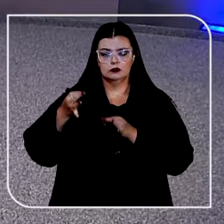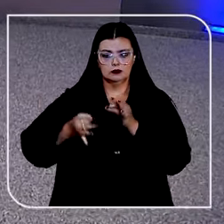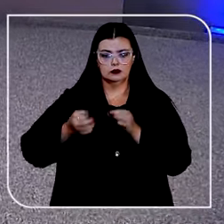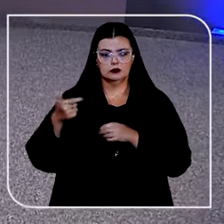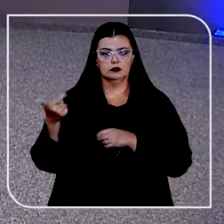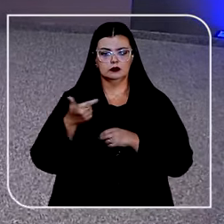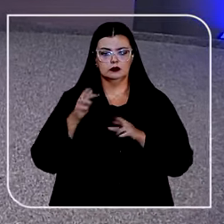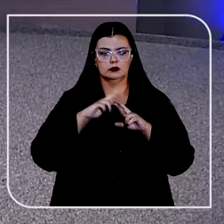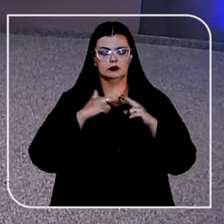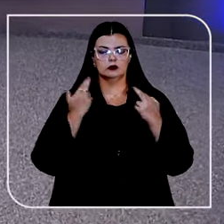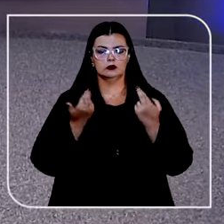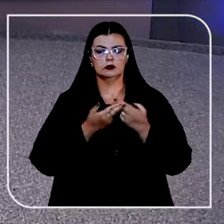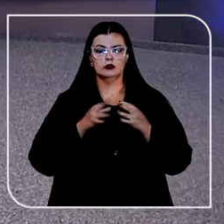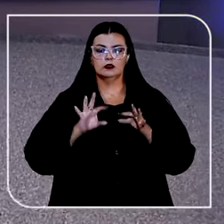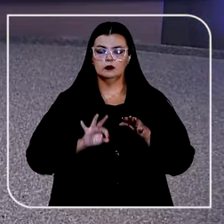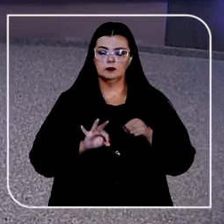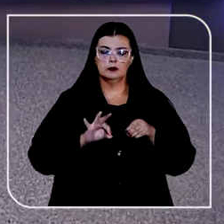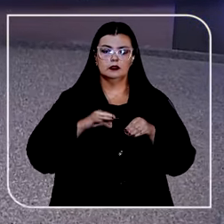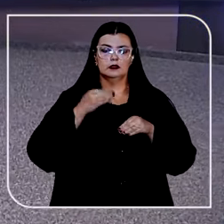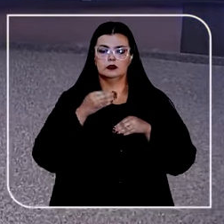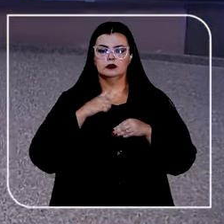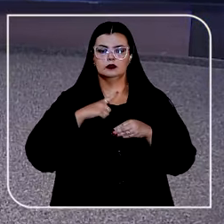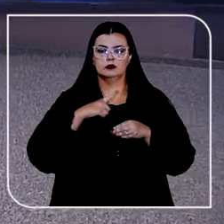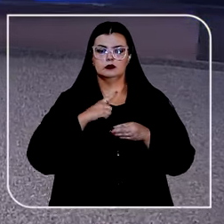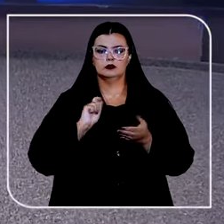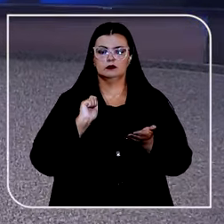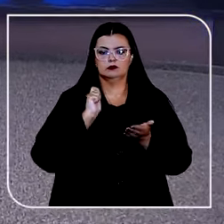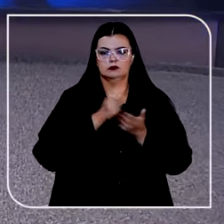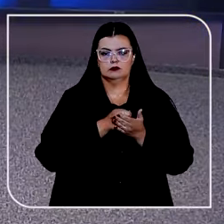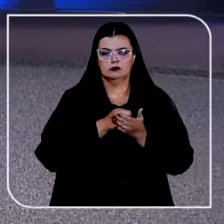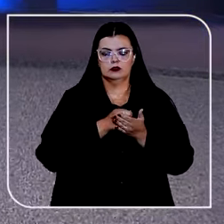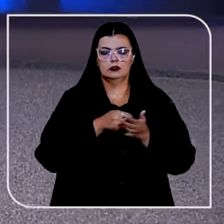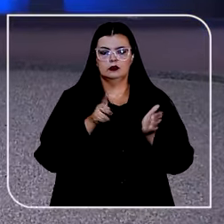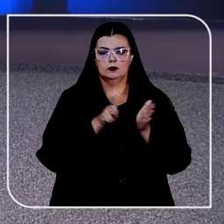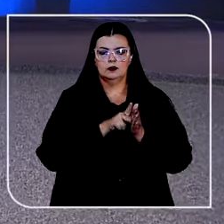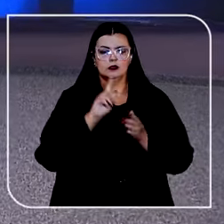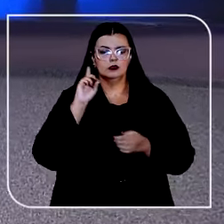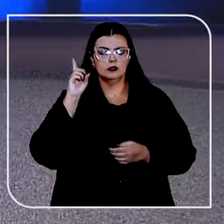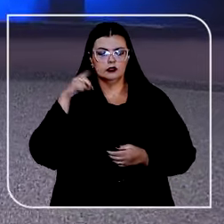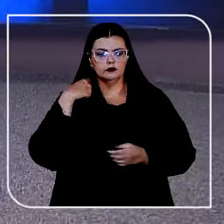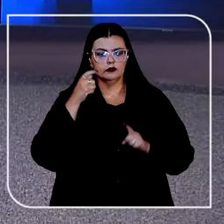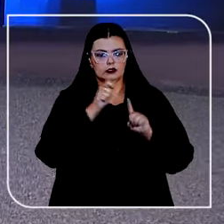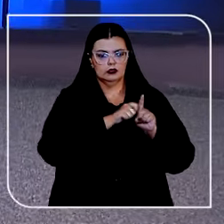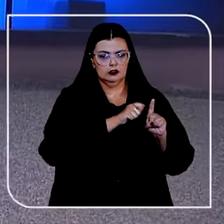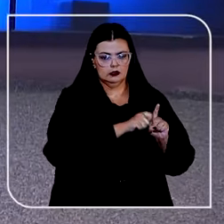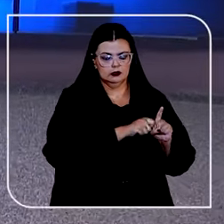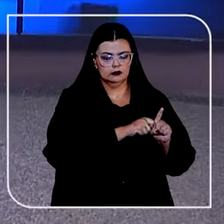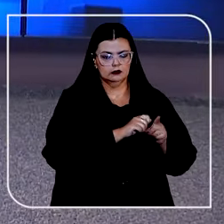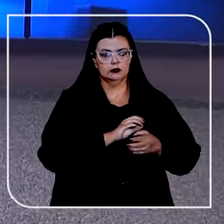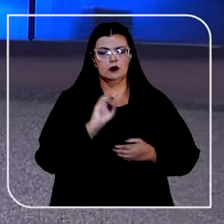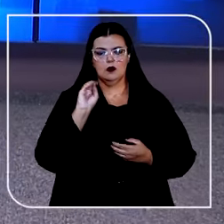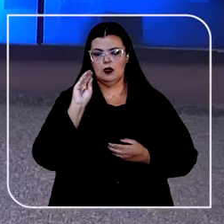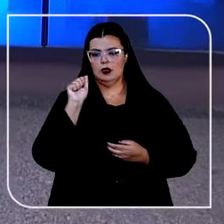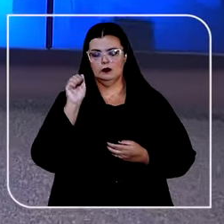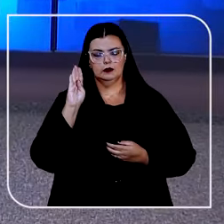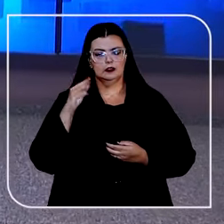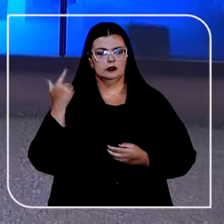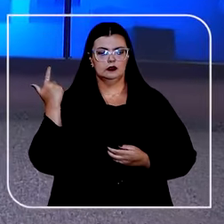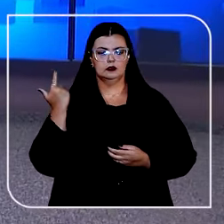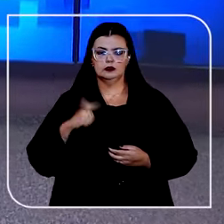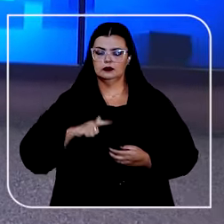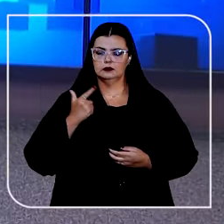segunda turma os ministros reafirmaram que as mensalidades devidas pelos advogados a OAB não